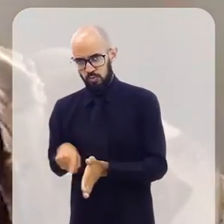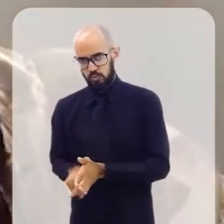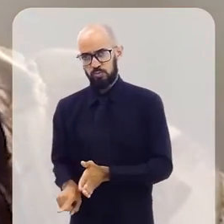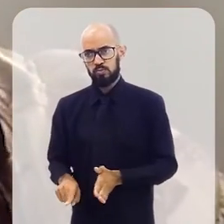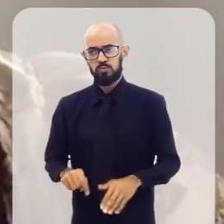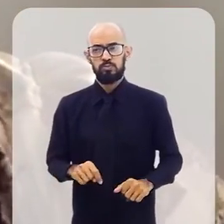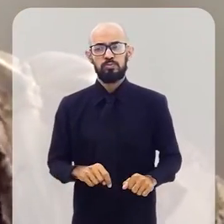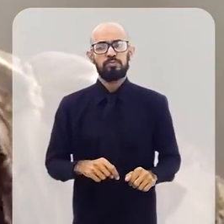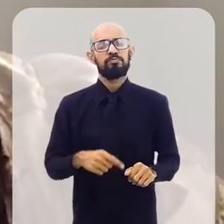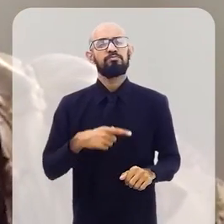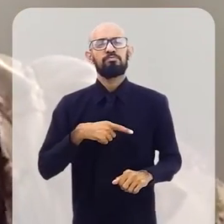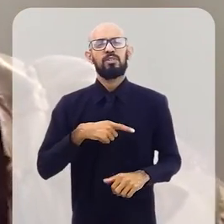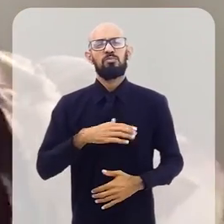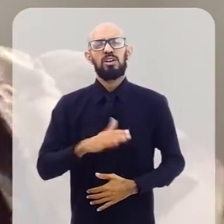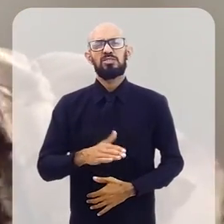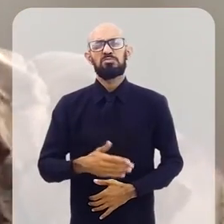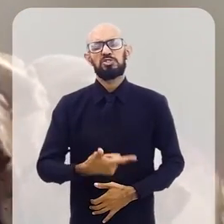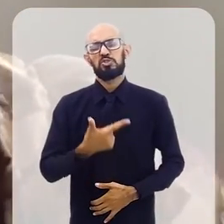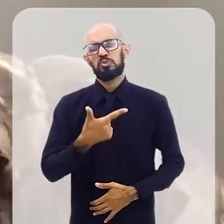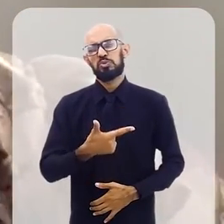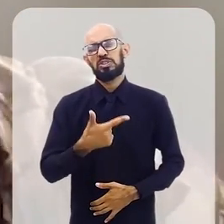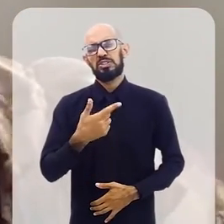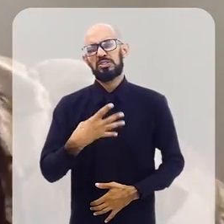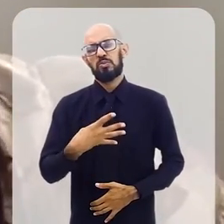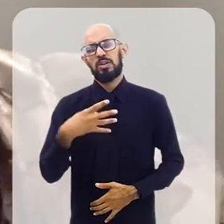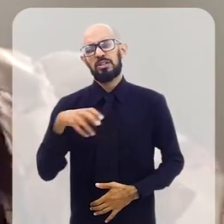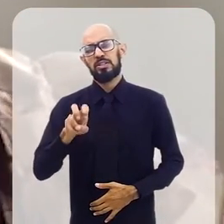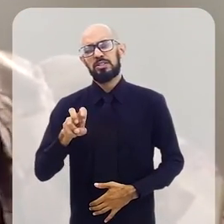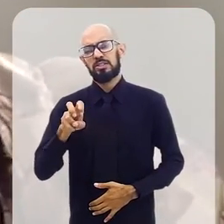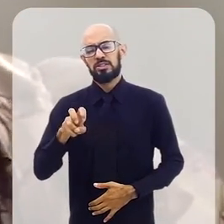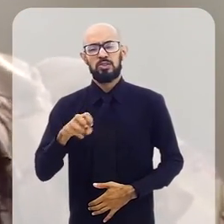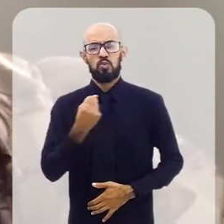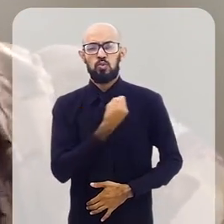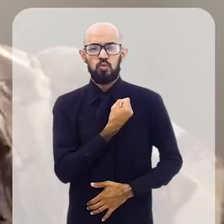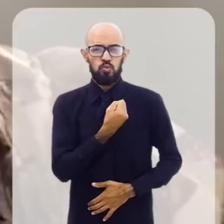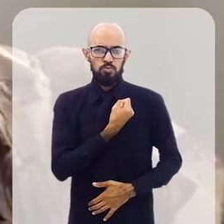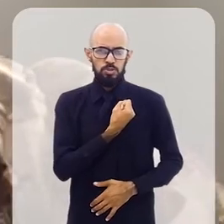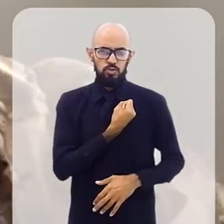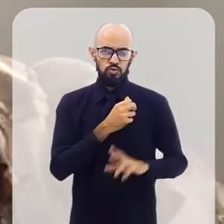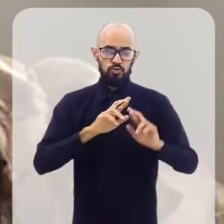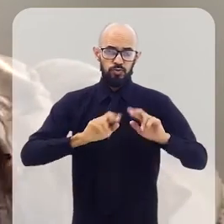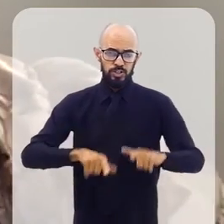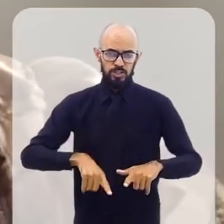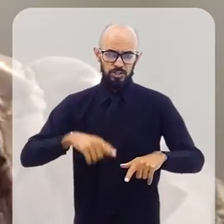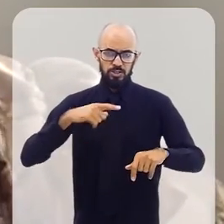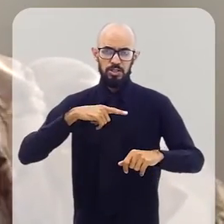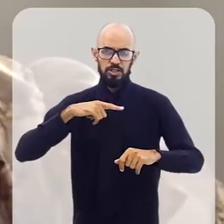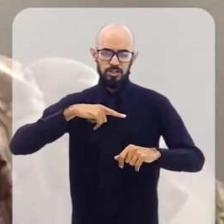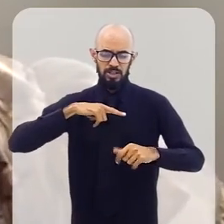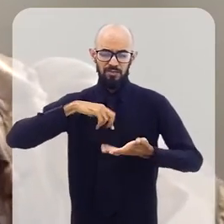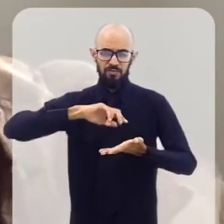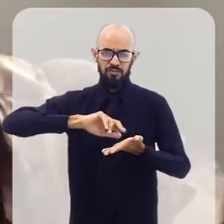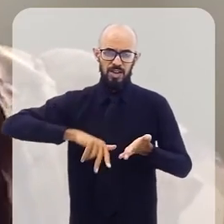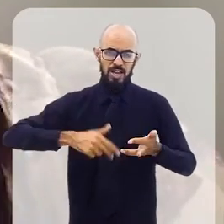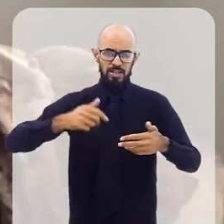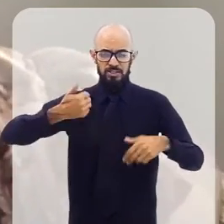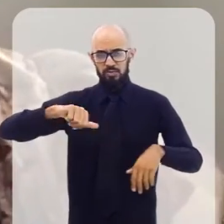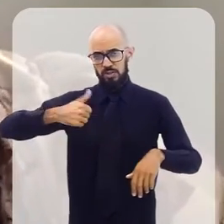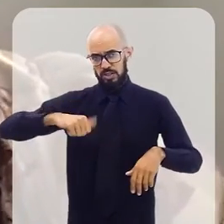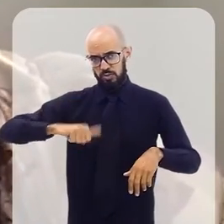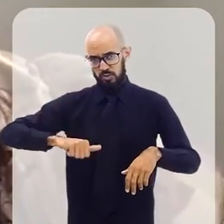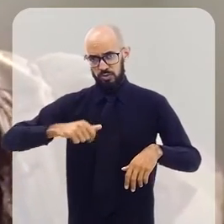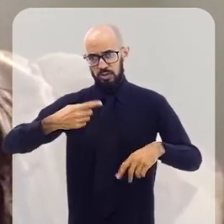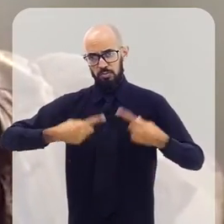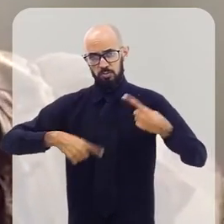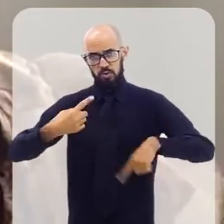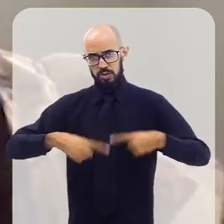questionário com mais de 200, assim, 245 indicadores, então ele é bem abrangente. Então, a gente